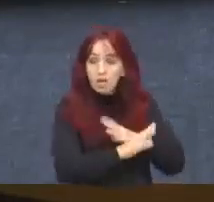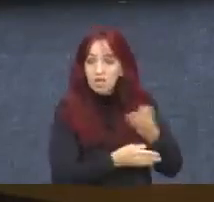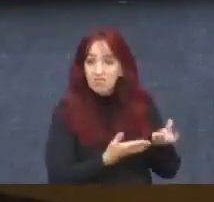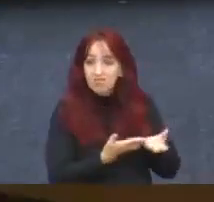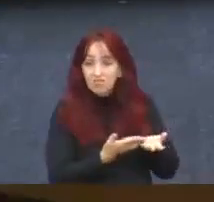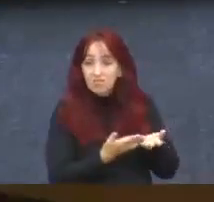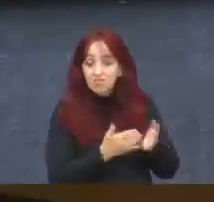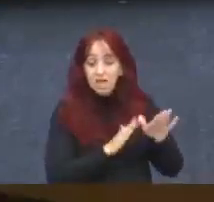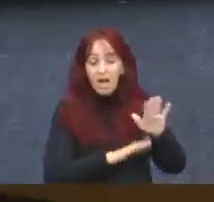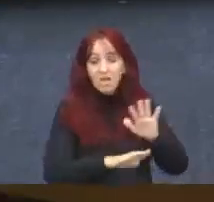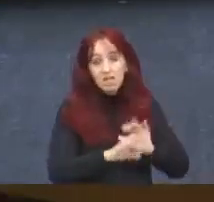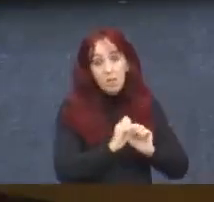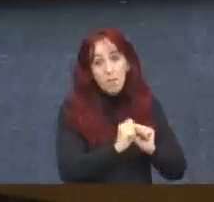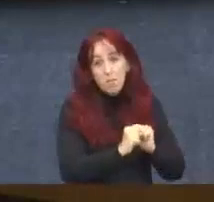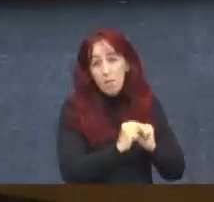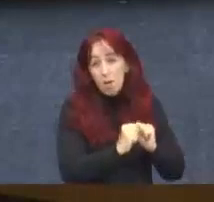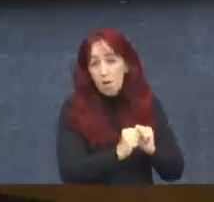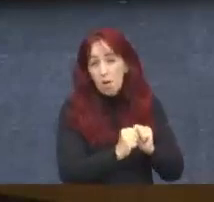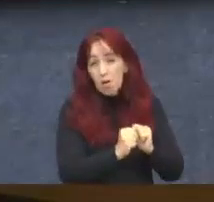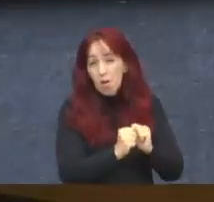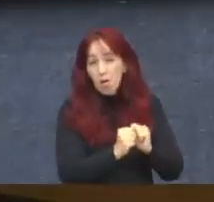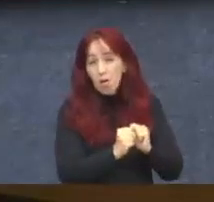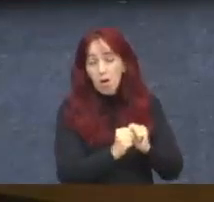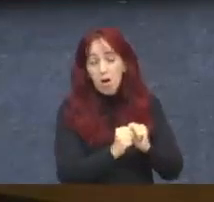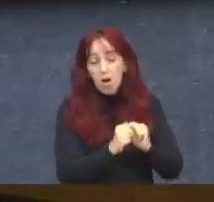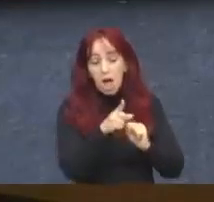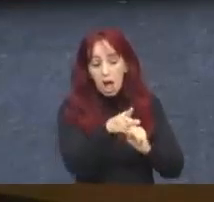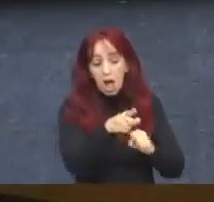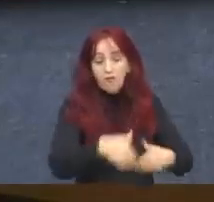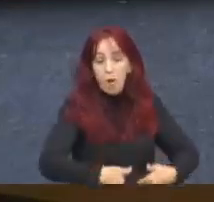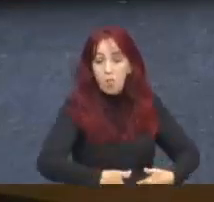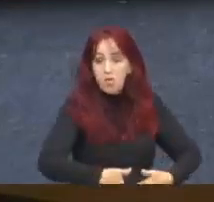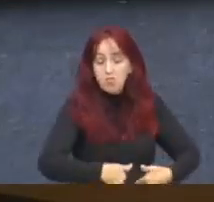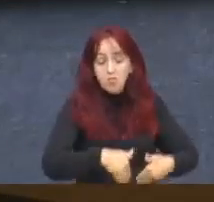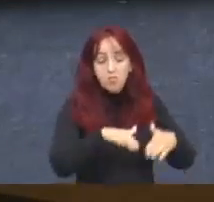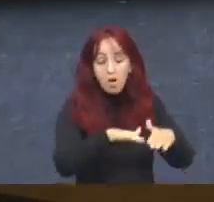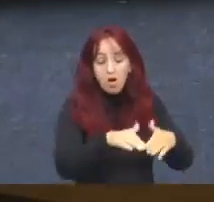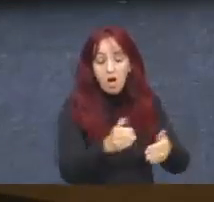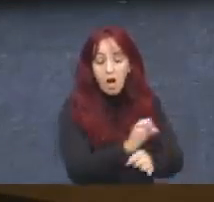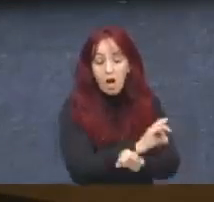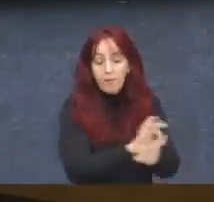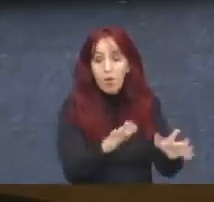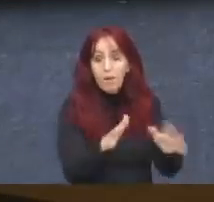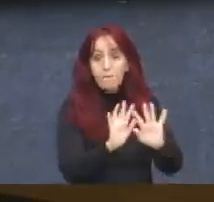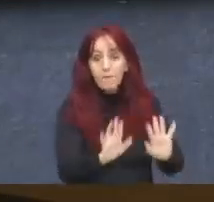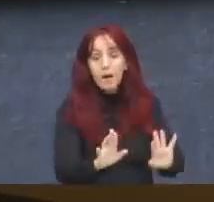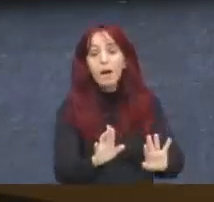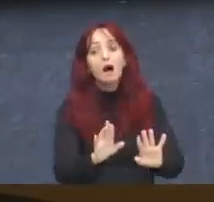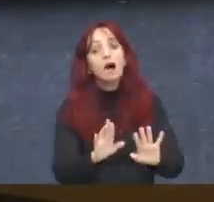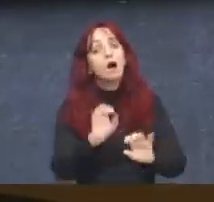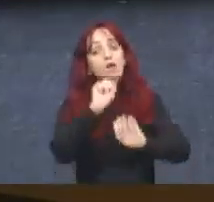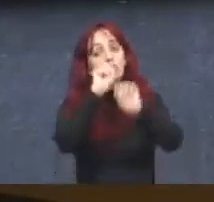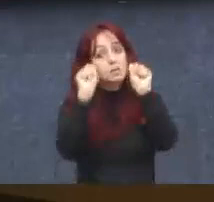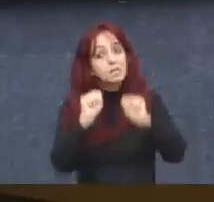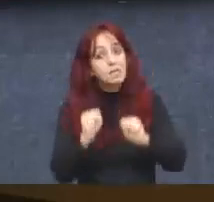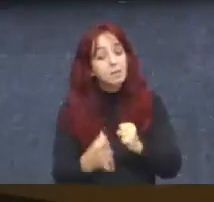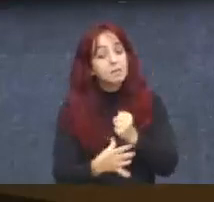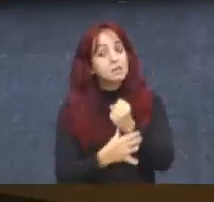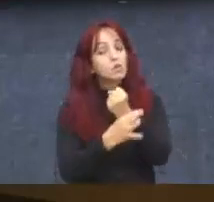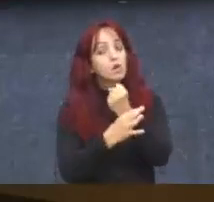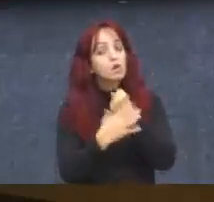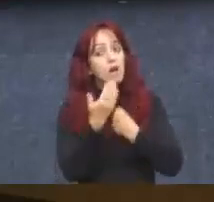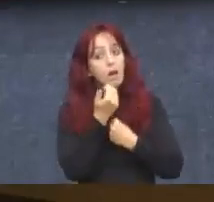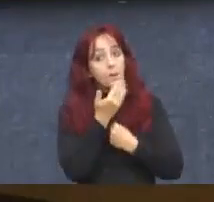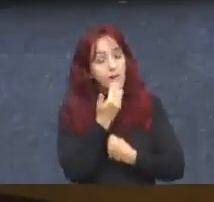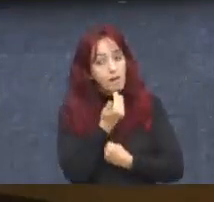que pode matar a fome de alguém. Só que a prefeitura, o sistema de segurança alimentar da PBH, tem